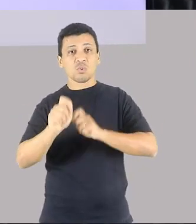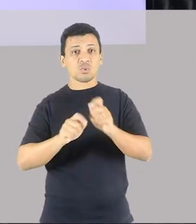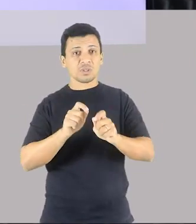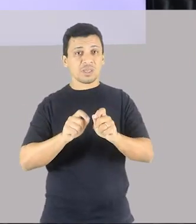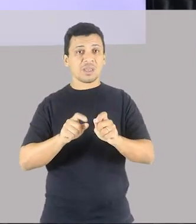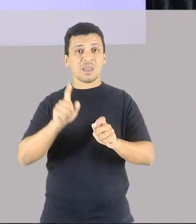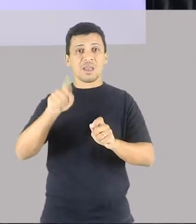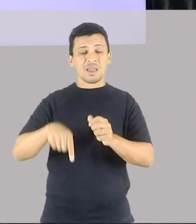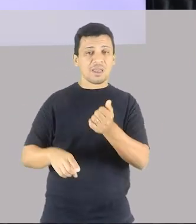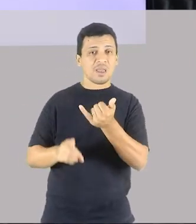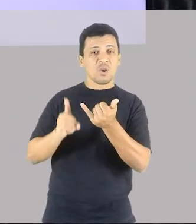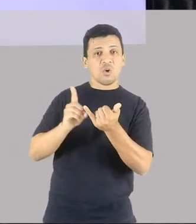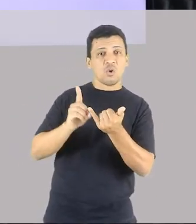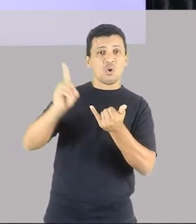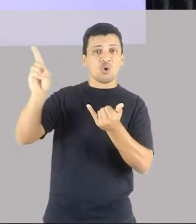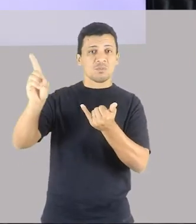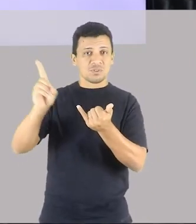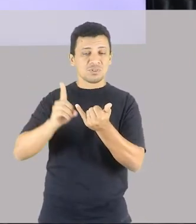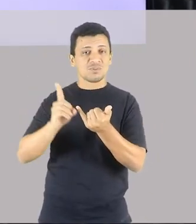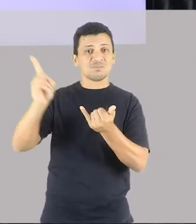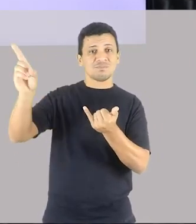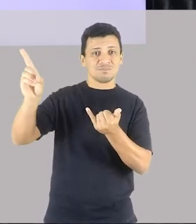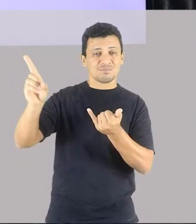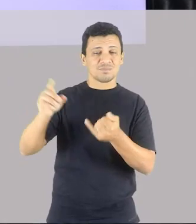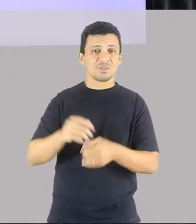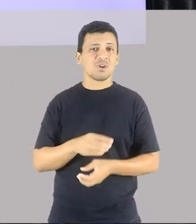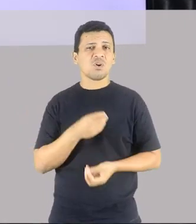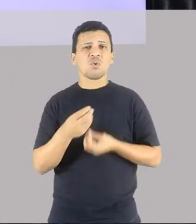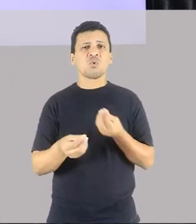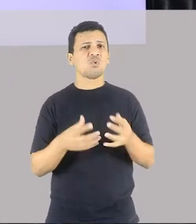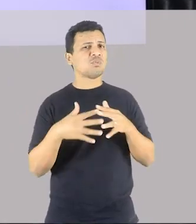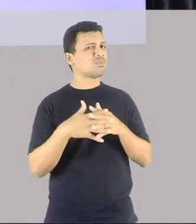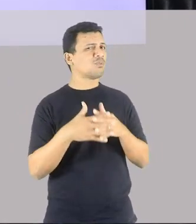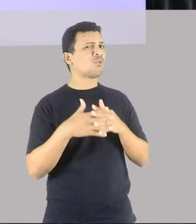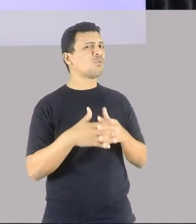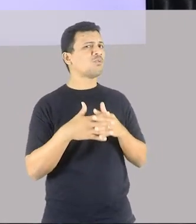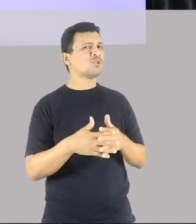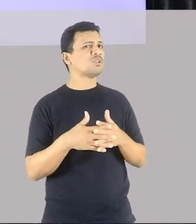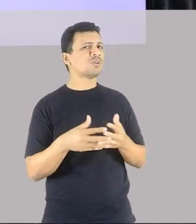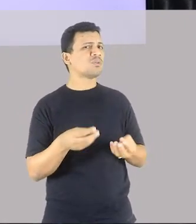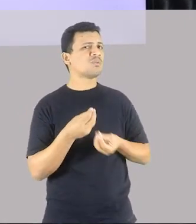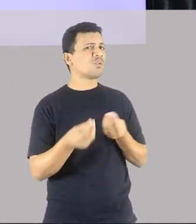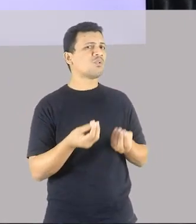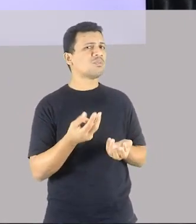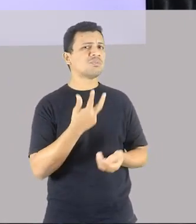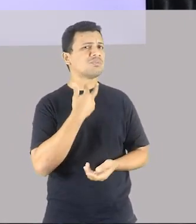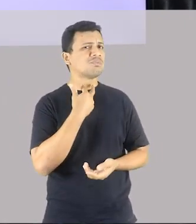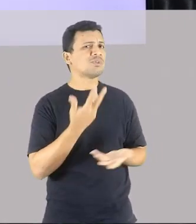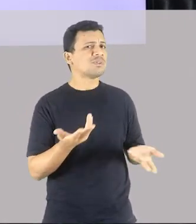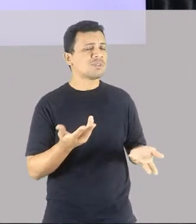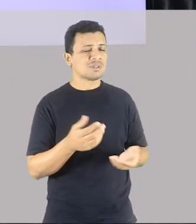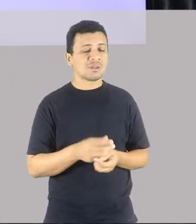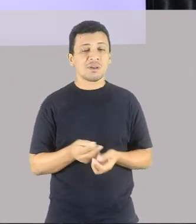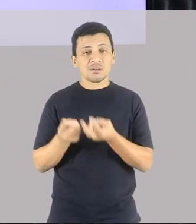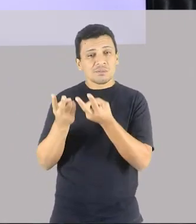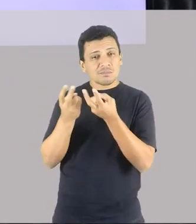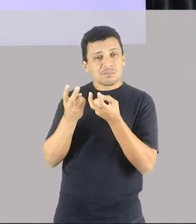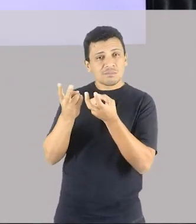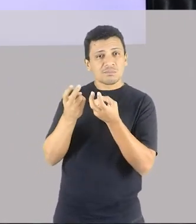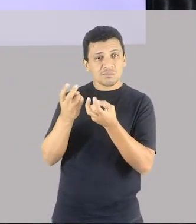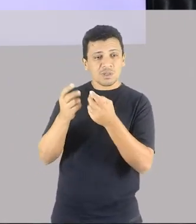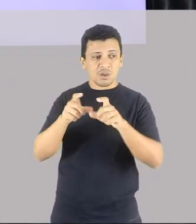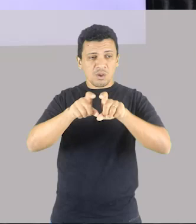direta. Arthur, como eu faço para não confundir com uma oração subjetiva? Muito simples. Basta observar que na